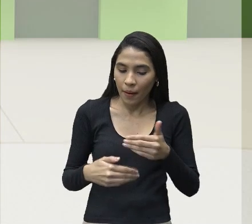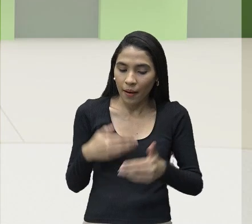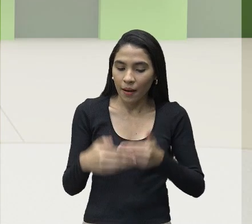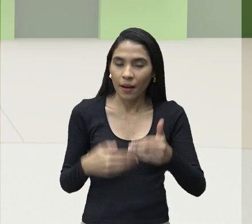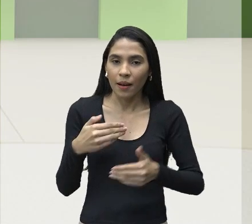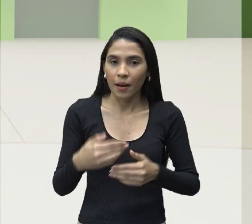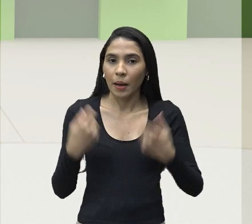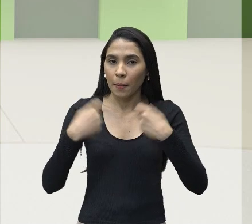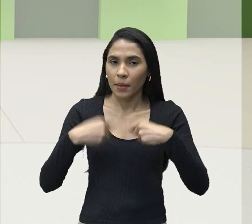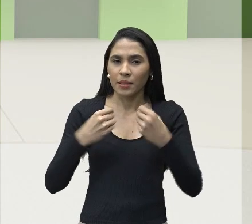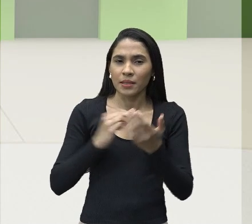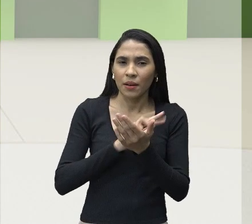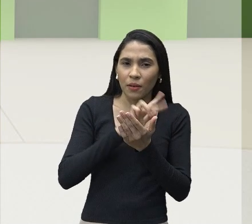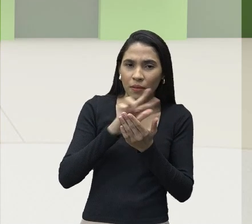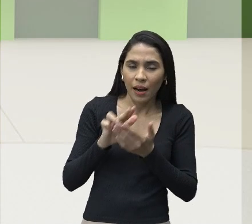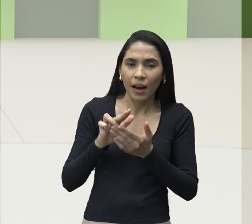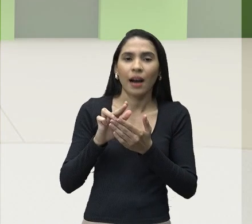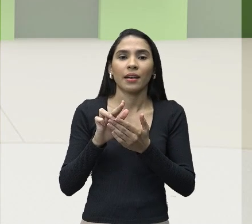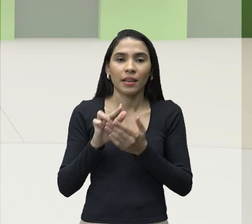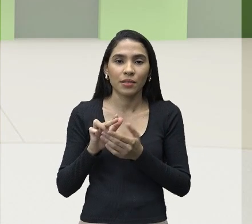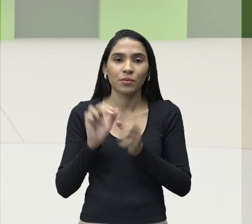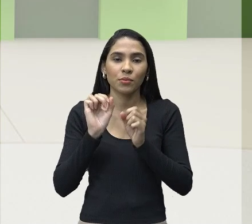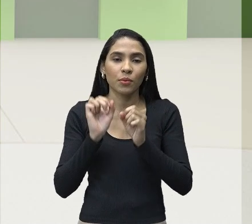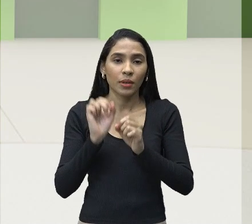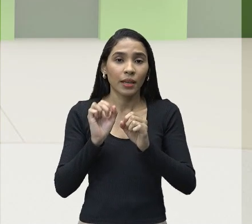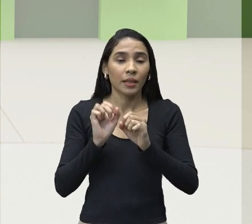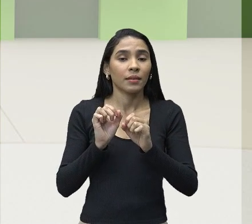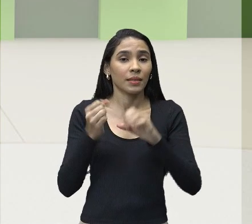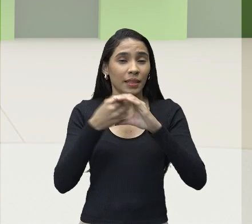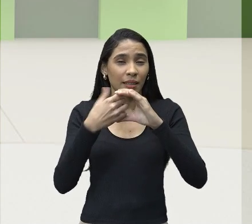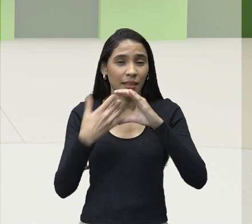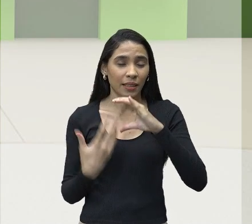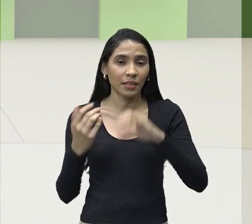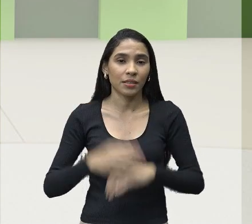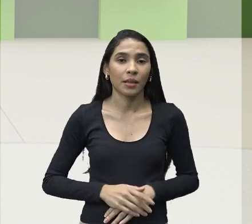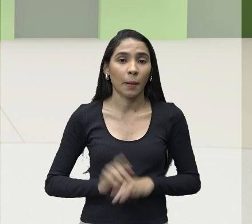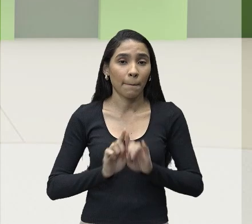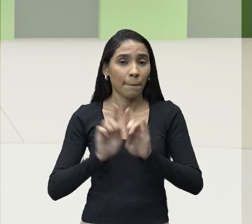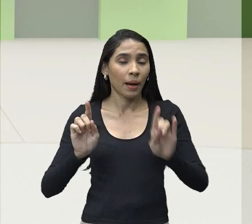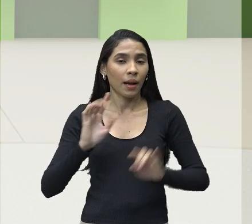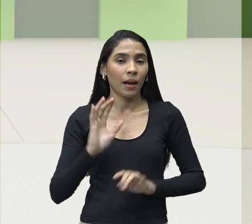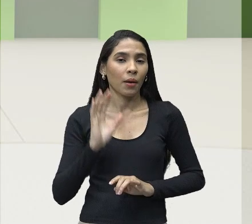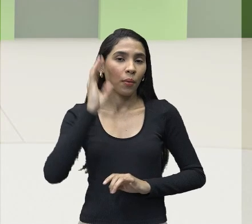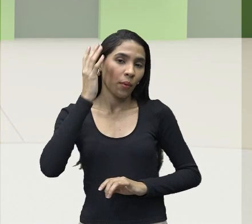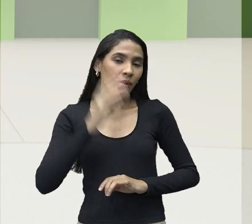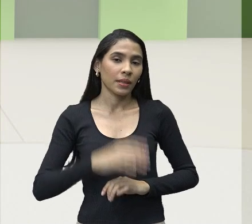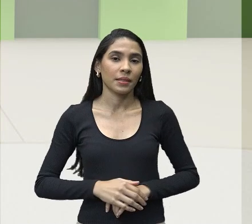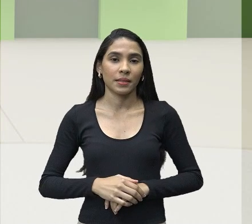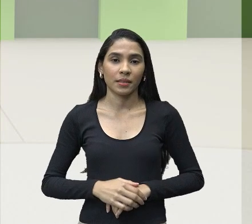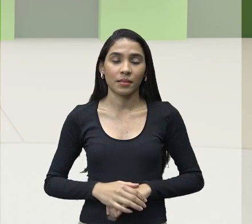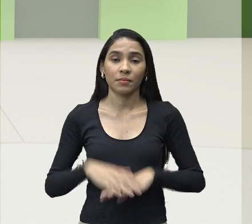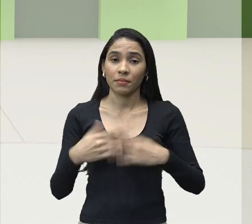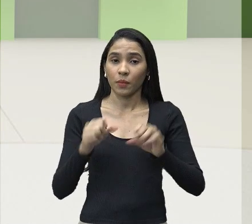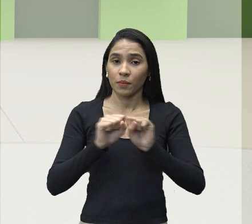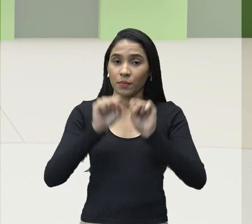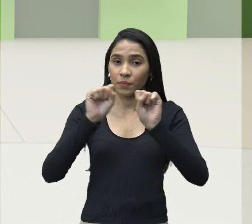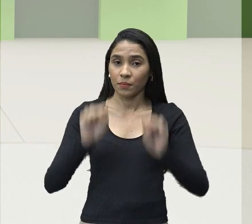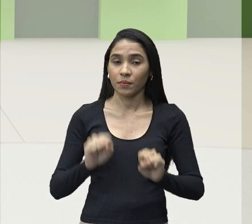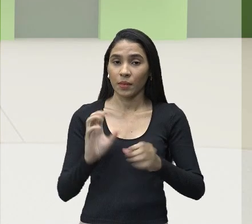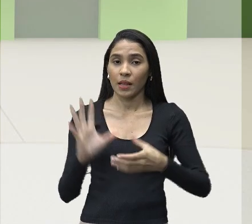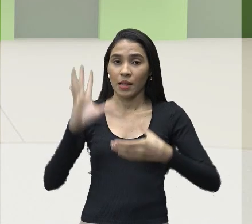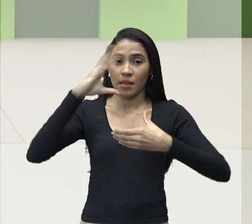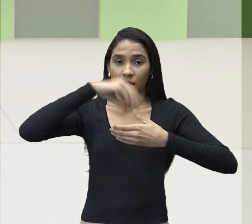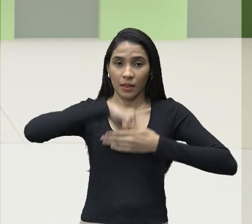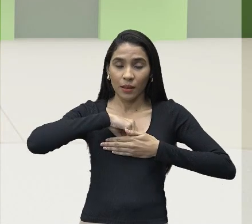realizar diferentes atividades. Então, para que isso aconteça, existem diferentes sistemas que compõem